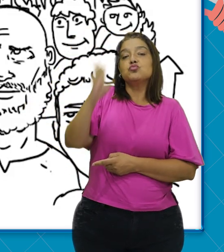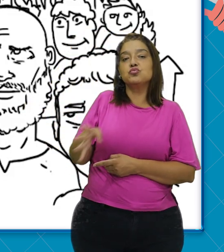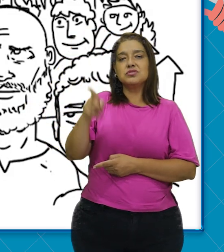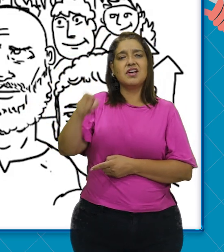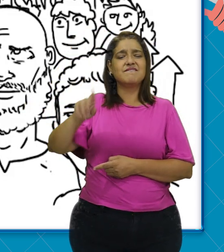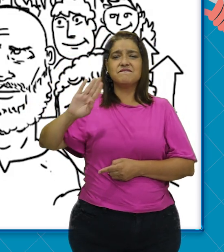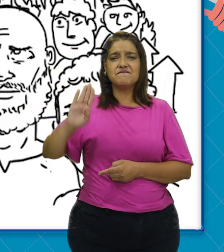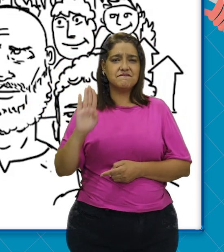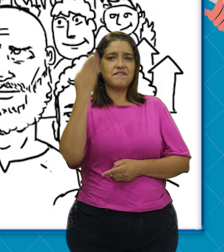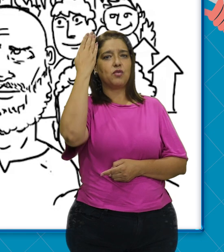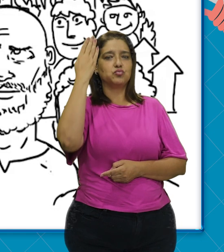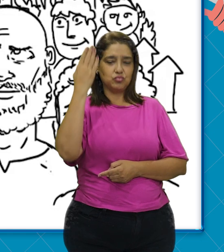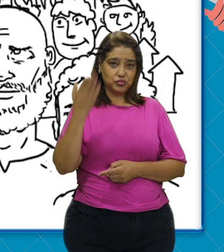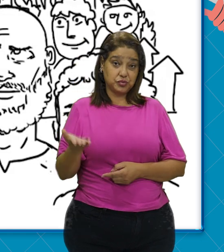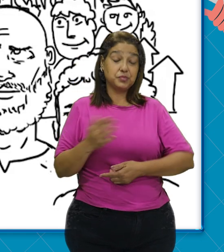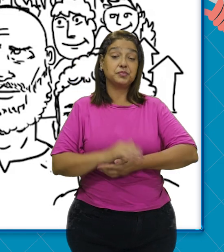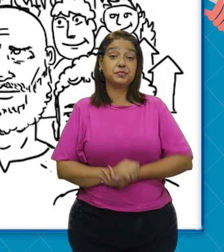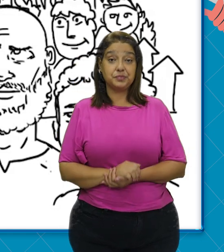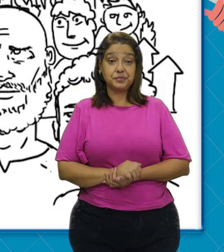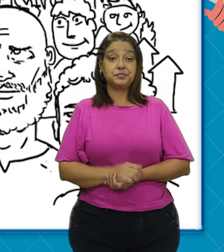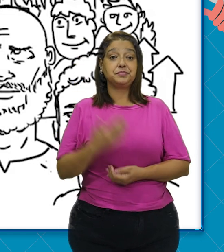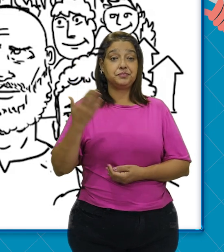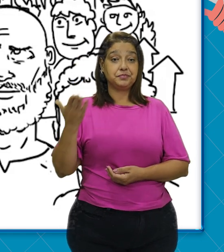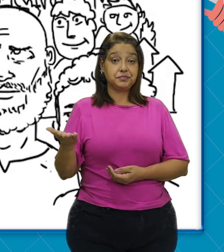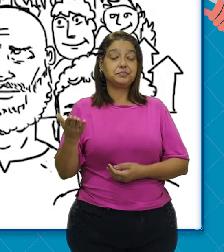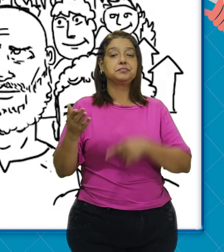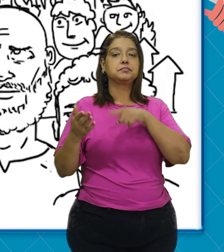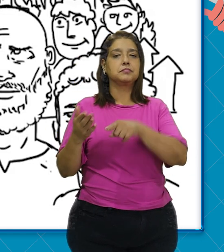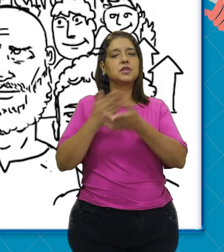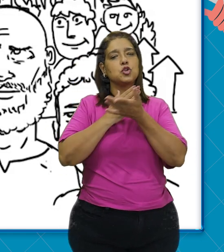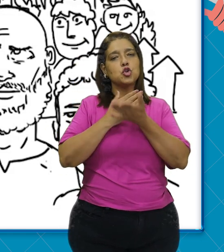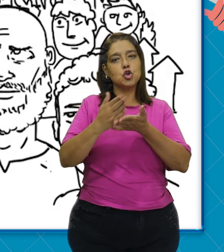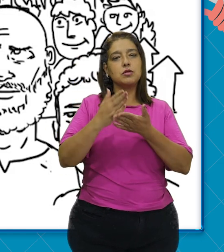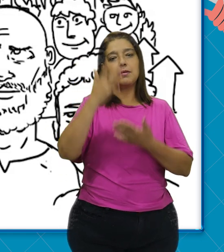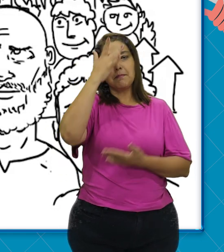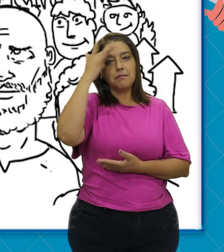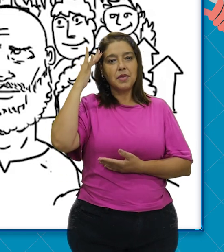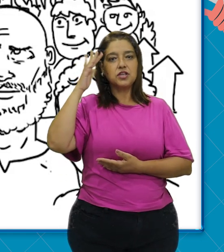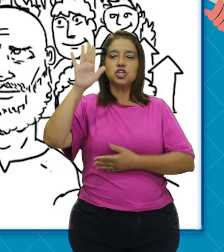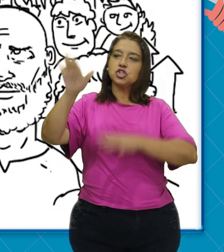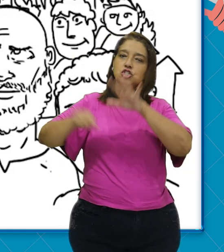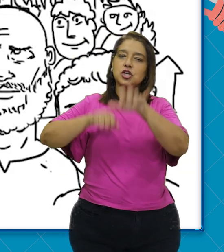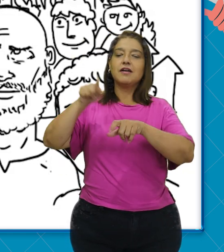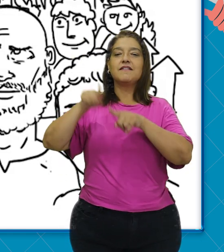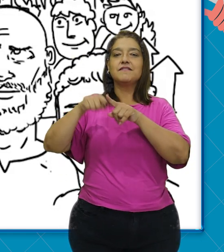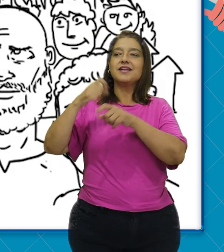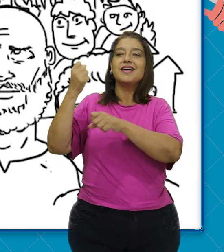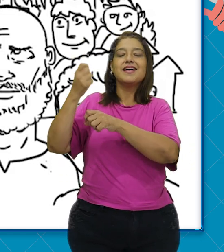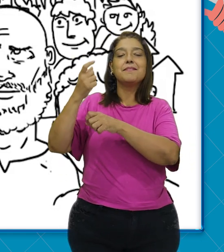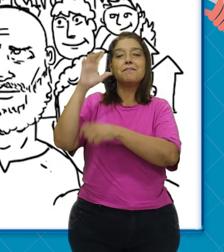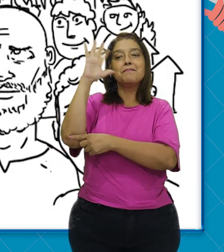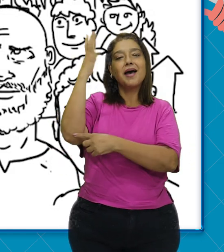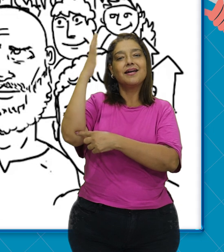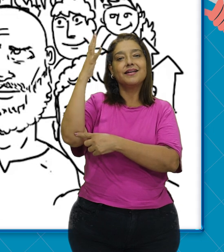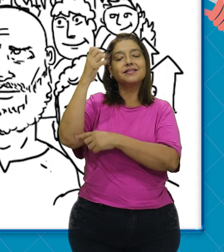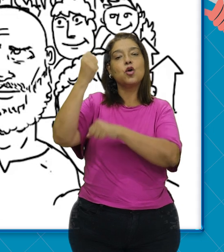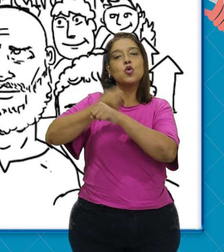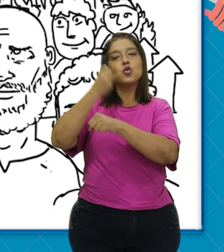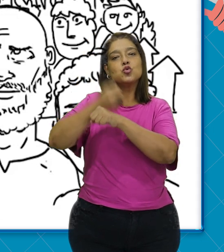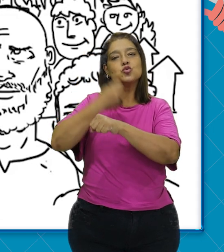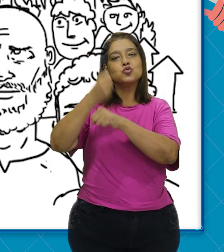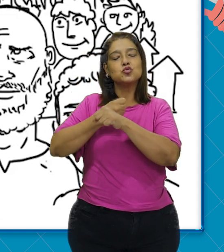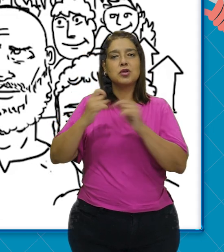profeta. O estopim de tudo isso se deu quando Antônio Conselheiro encomendou madeiras para construir seu templo. Acontece